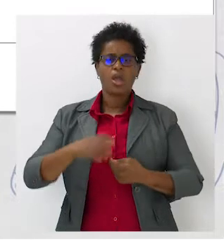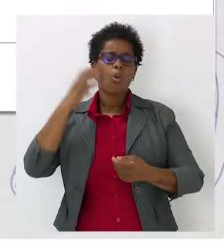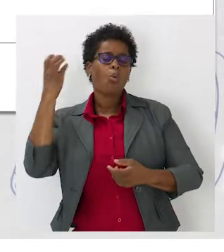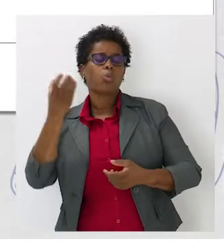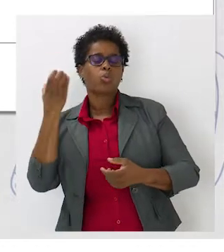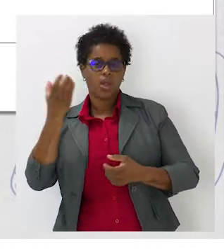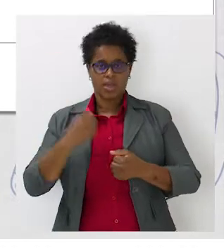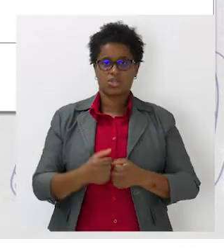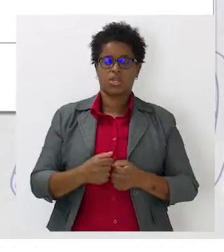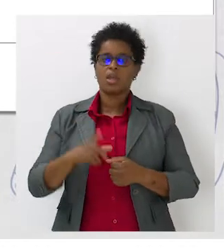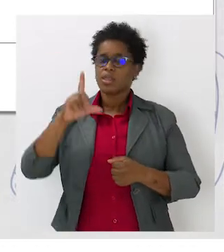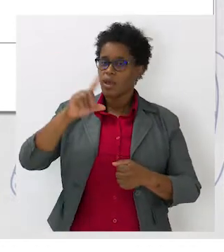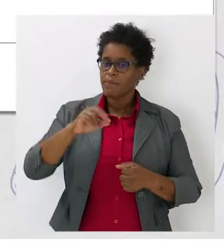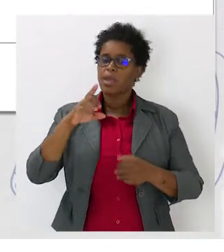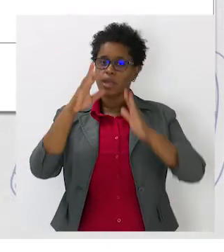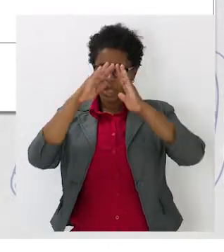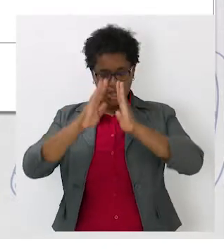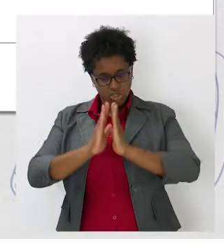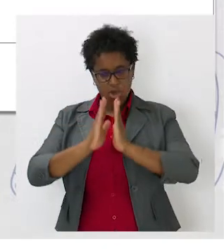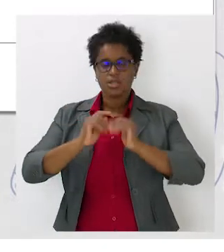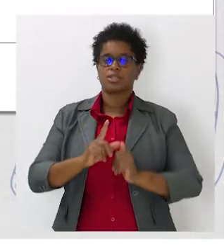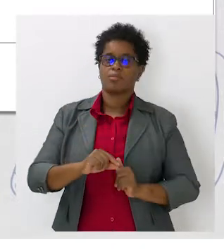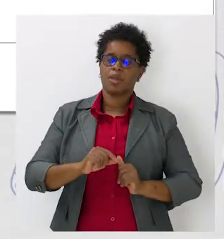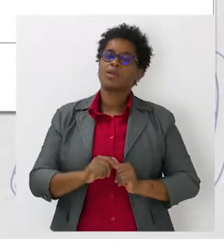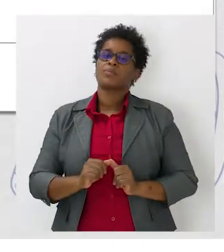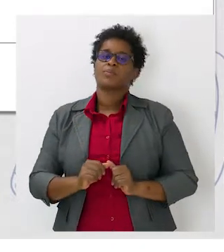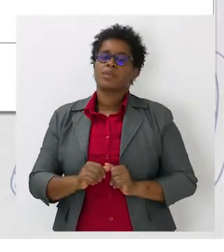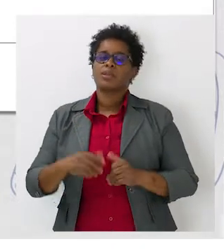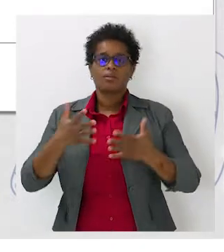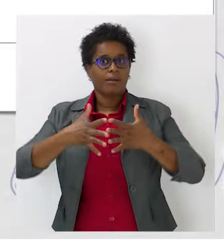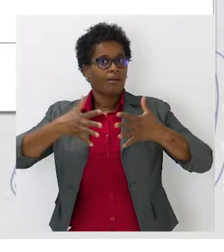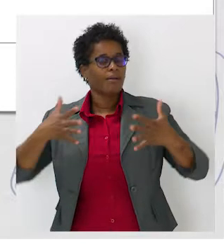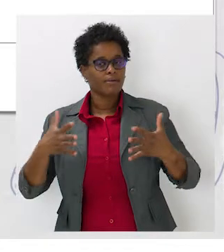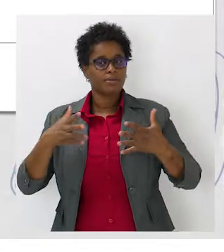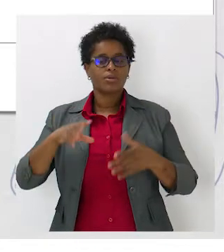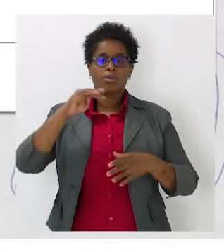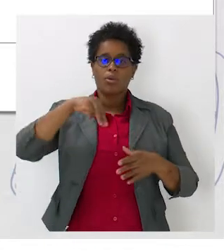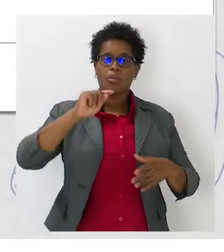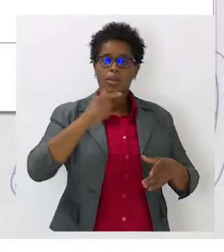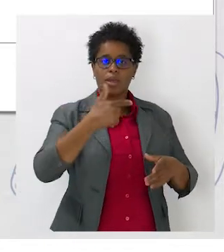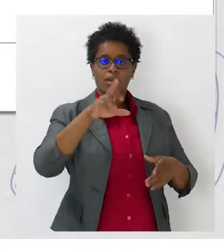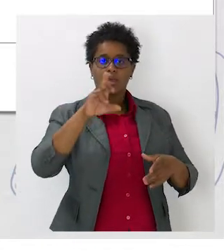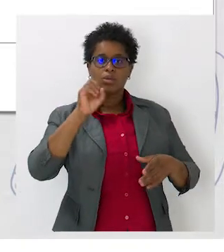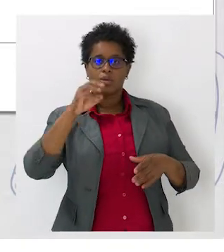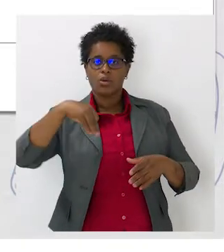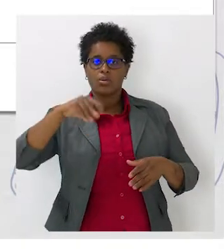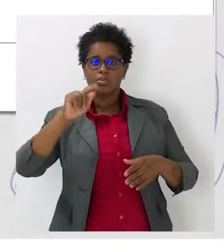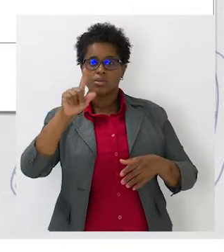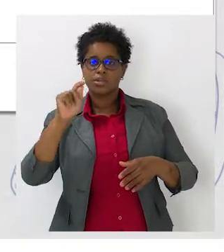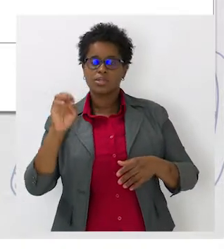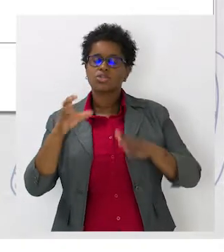comerciais, culturais e religiosas intensas com as metrópoles, o